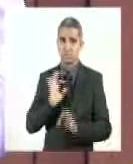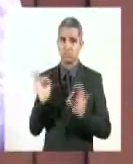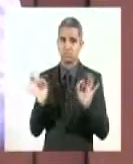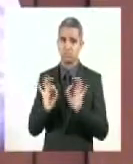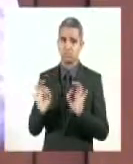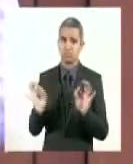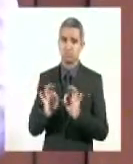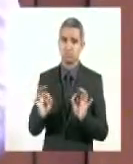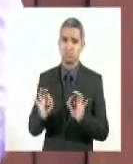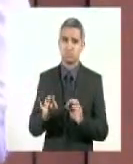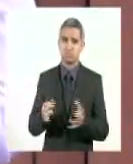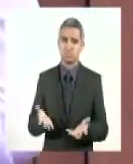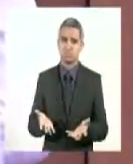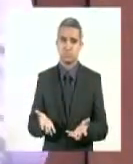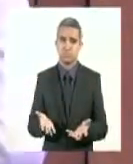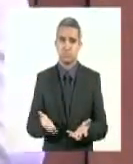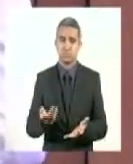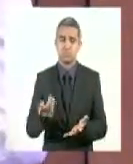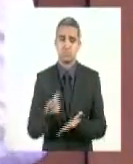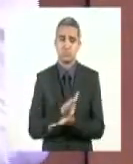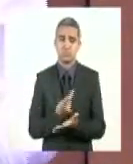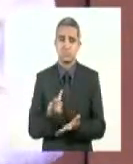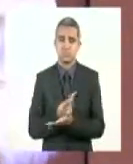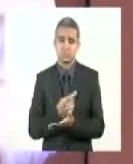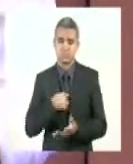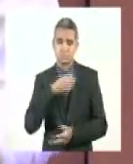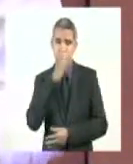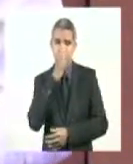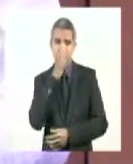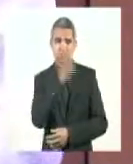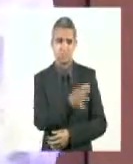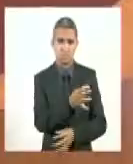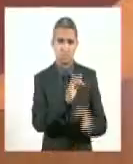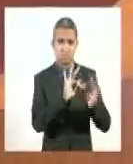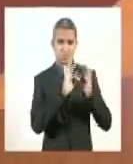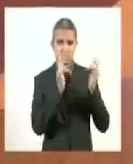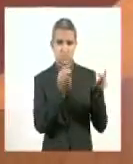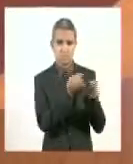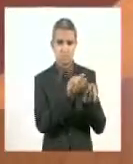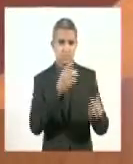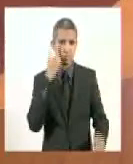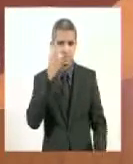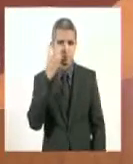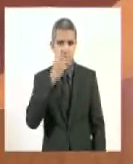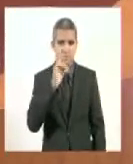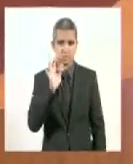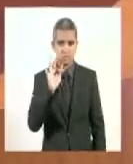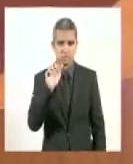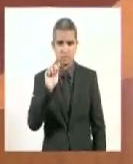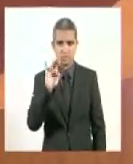injustamente de atacar a família do deputado Fábio Macedo.